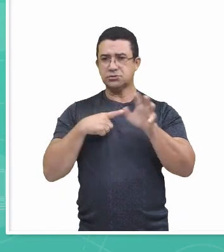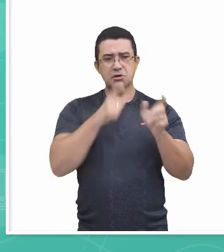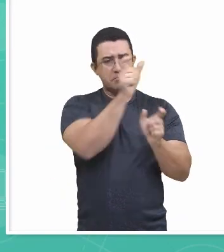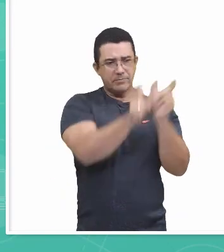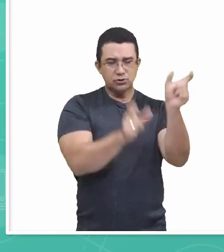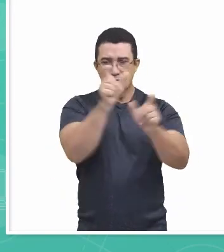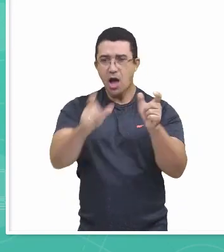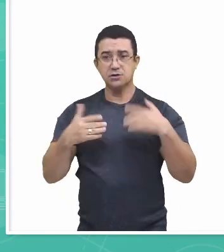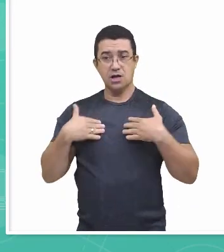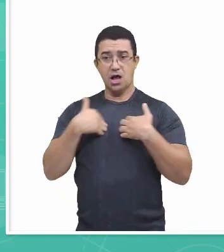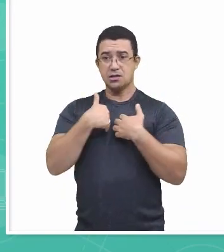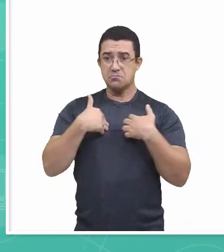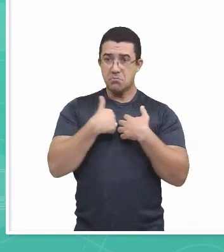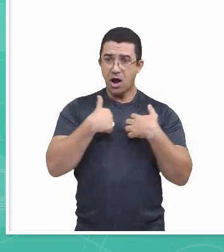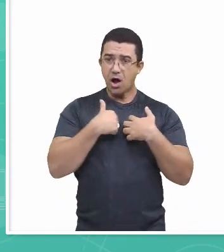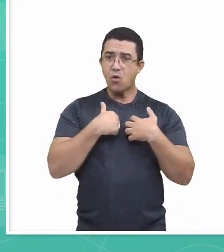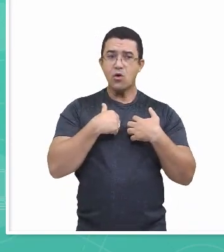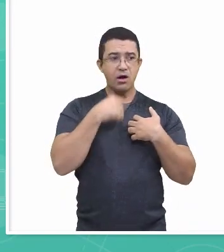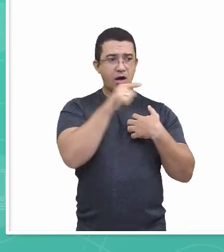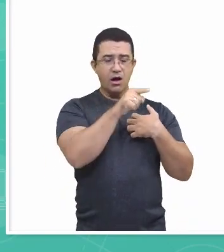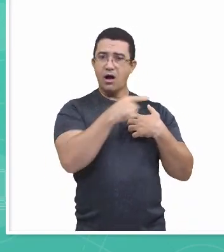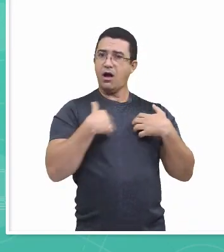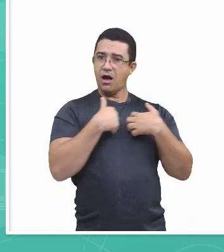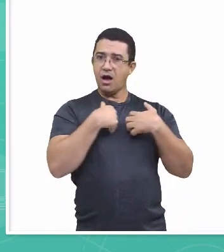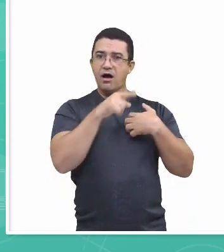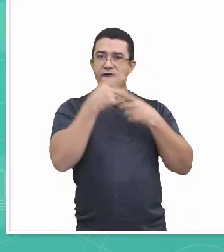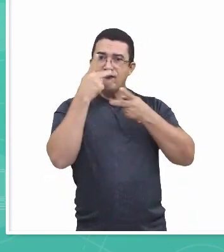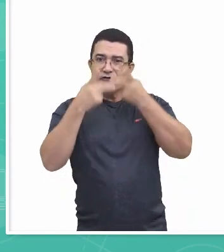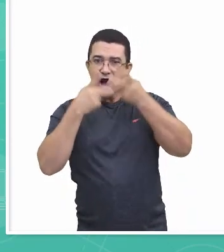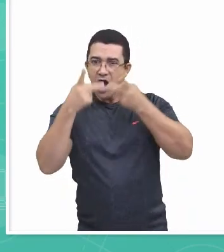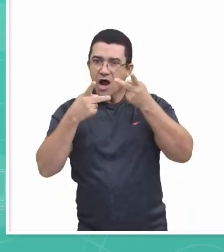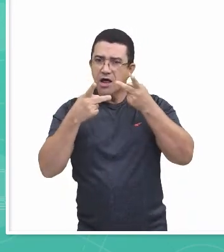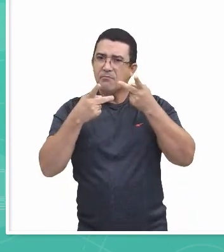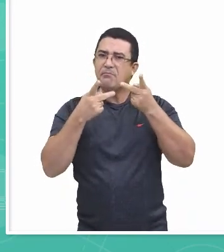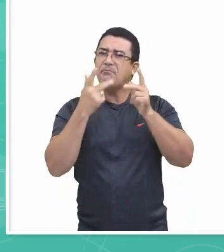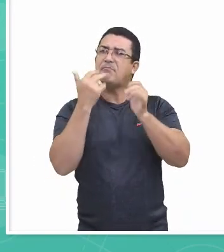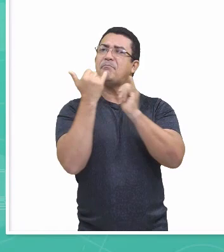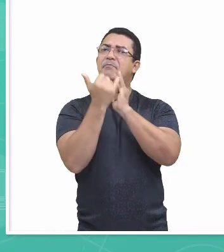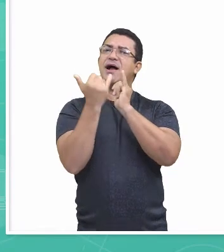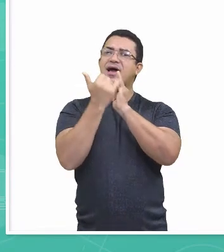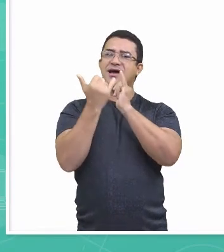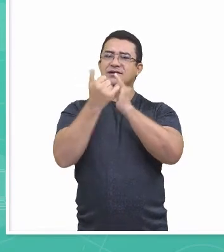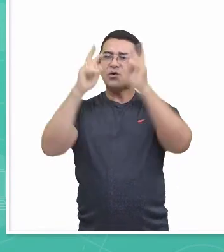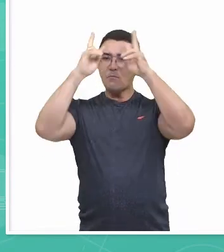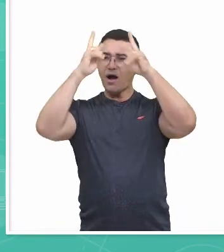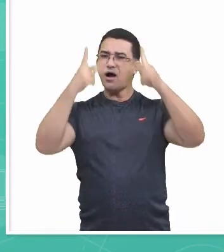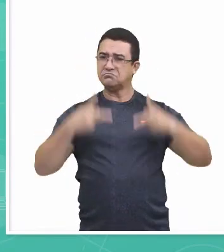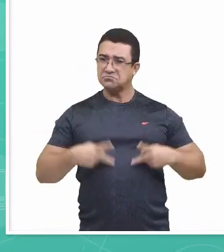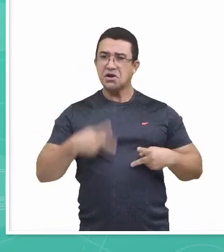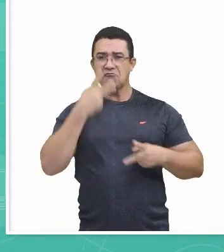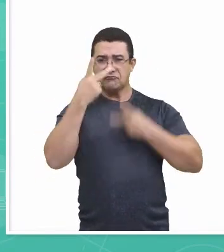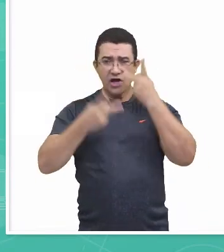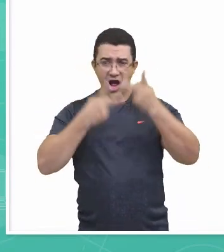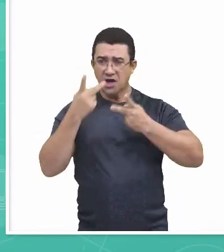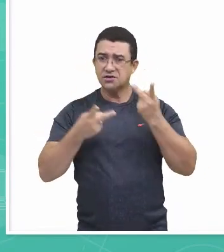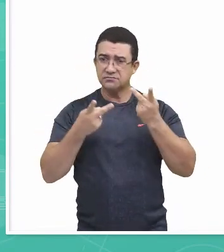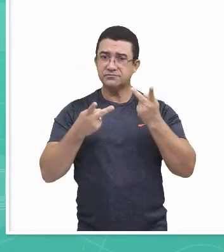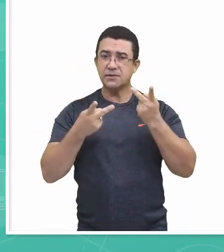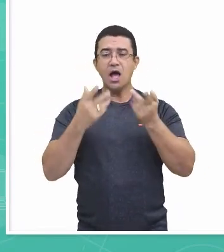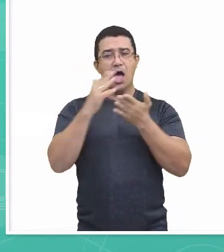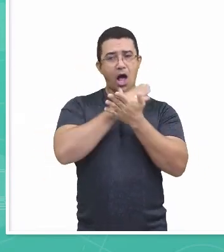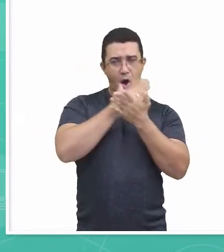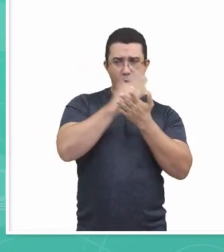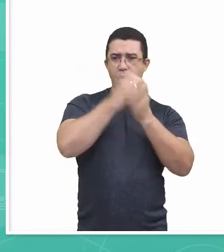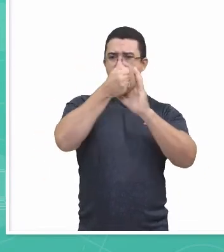são animais que falam, né? Tem aspectos humanos, eles vão falar. Aí vai ter alguns aspectos